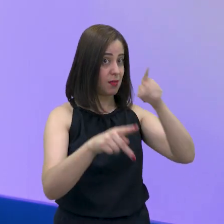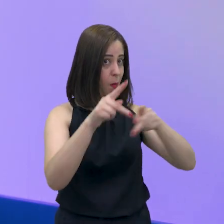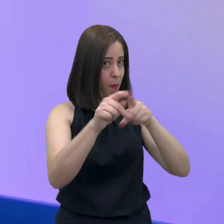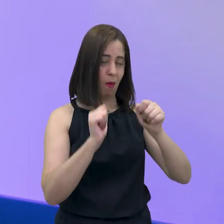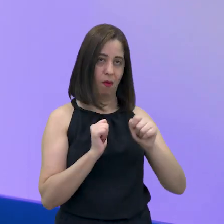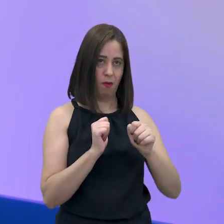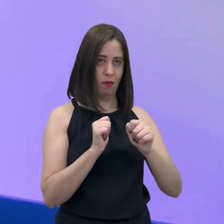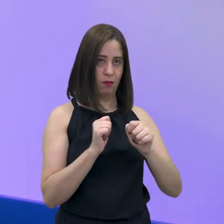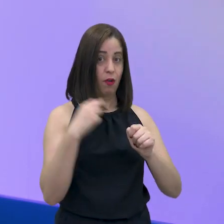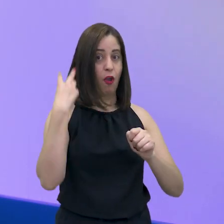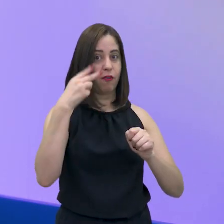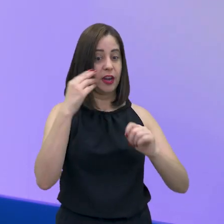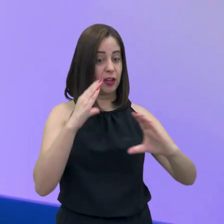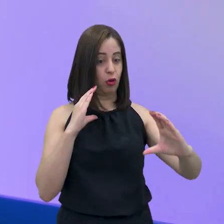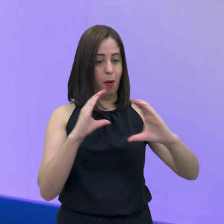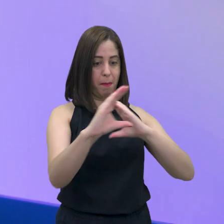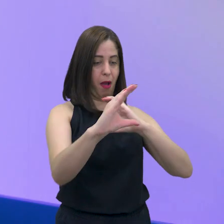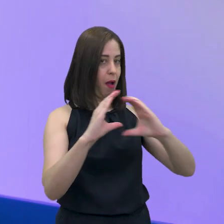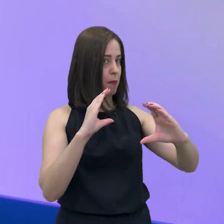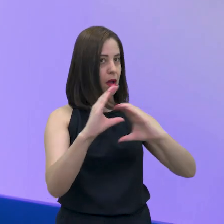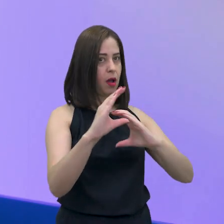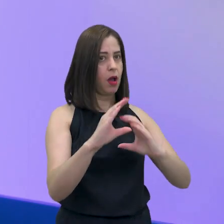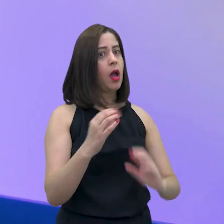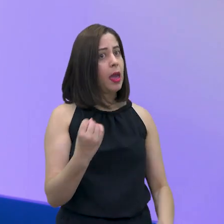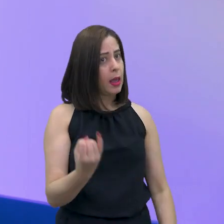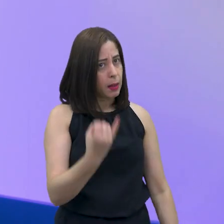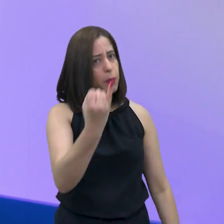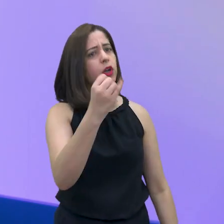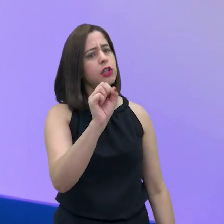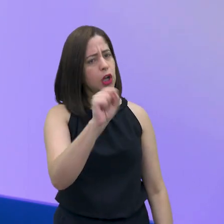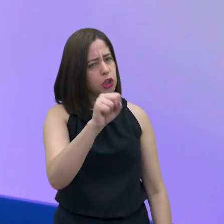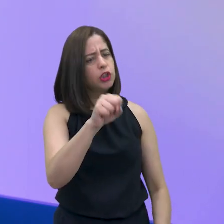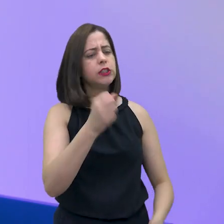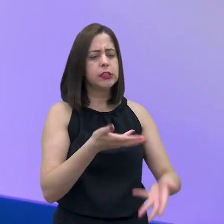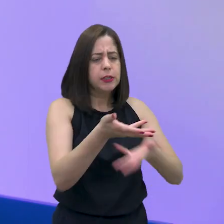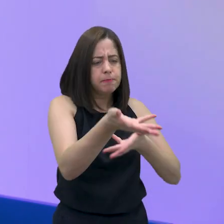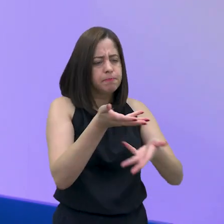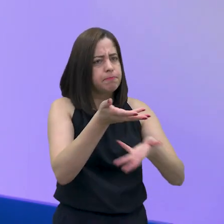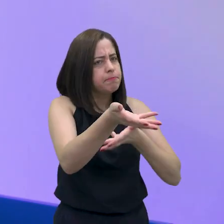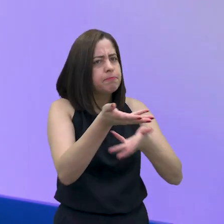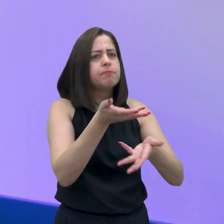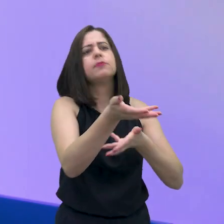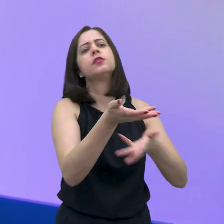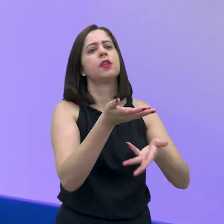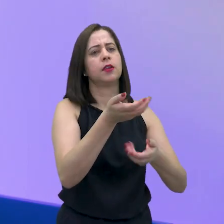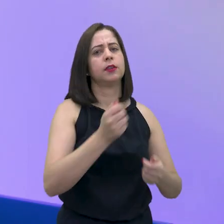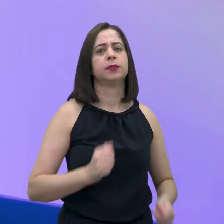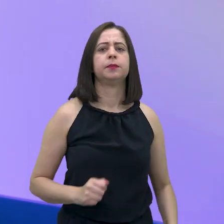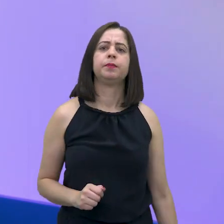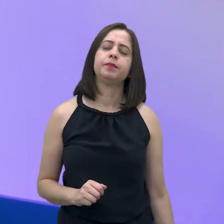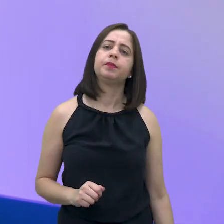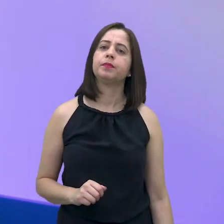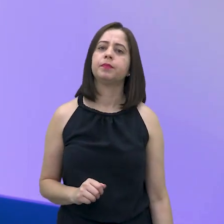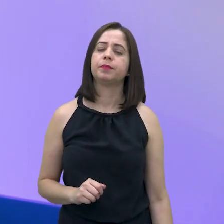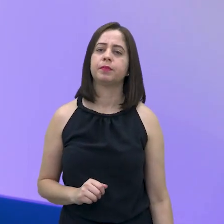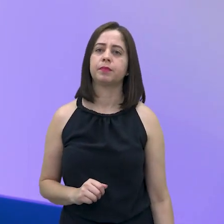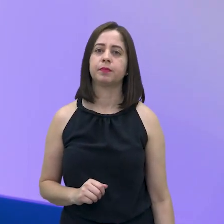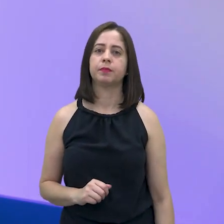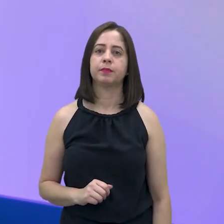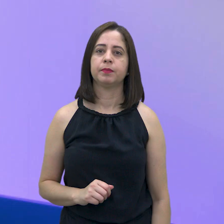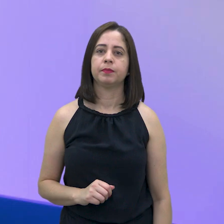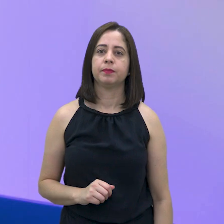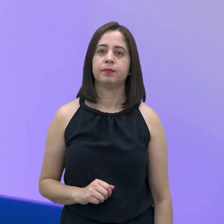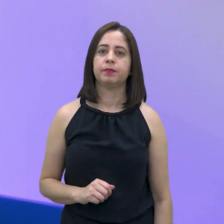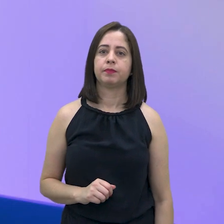eleitorado, o seu público, né? E é salutar que haja também essa interação a todo momento, não só no período da eleição. E,